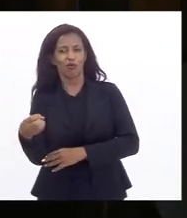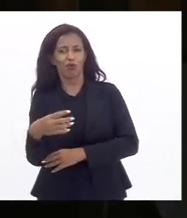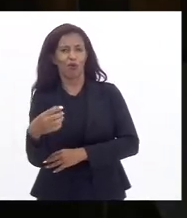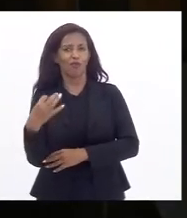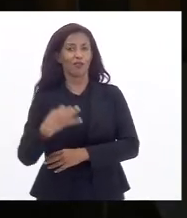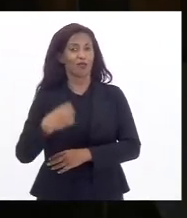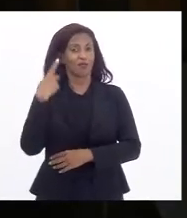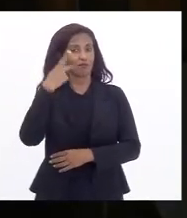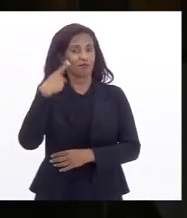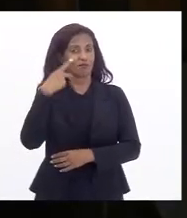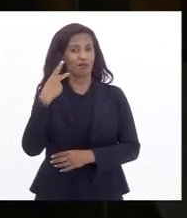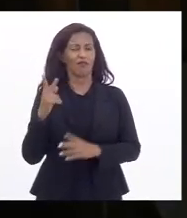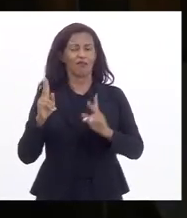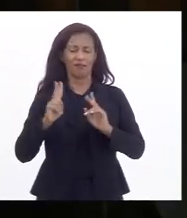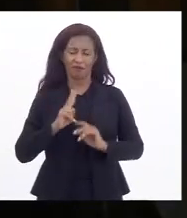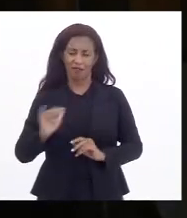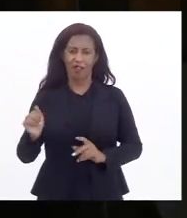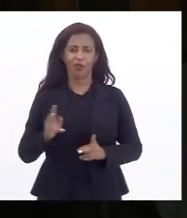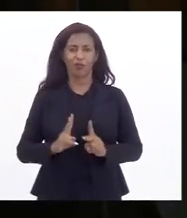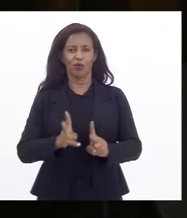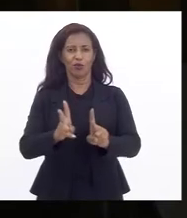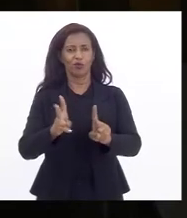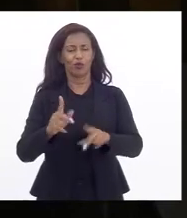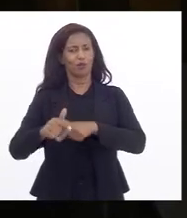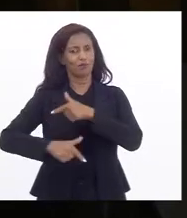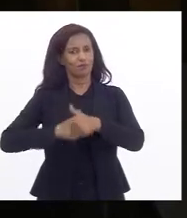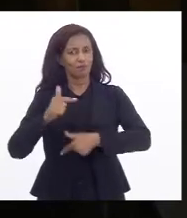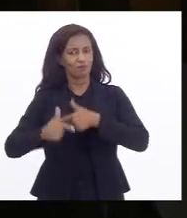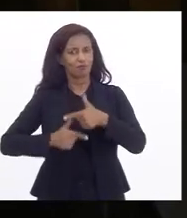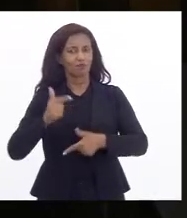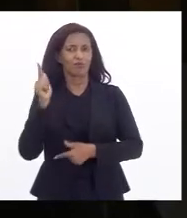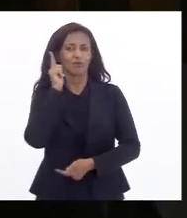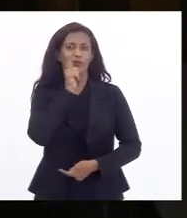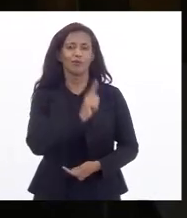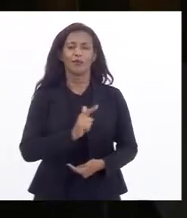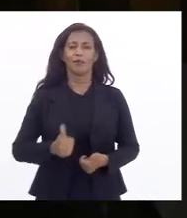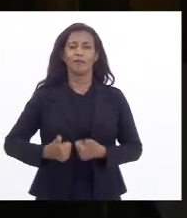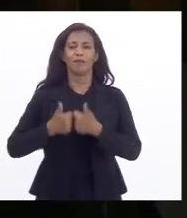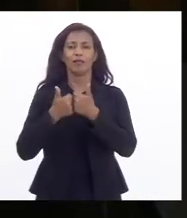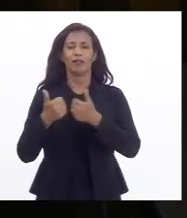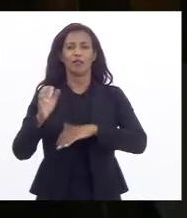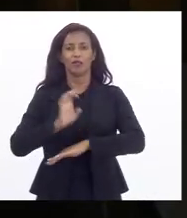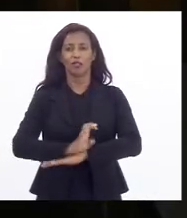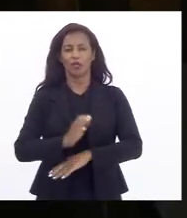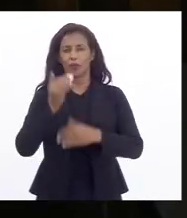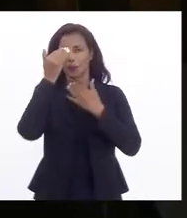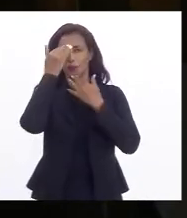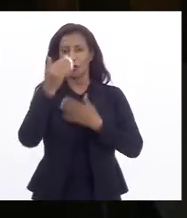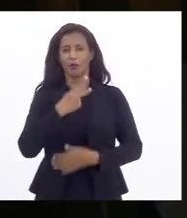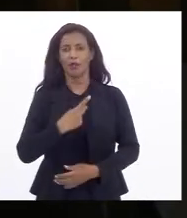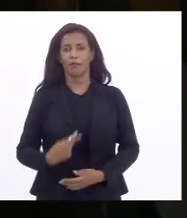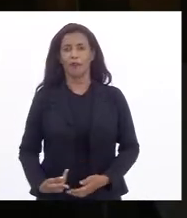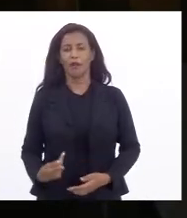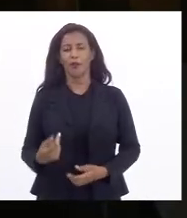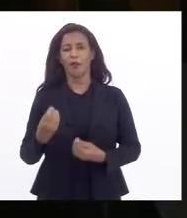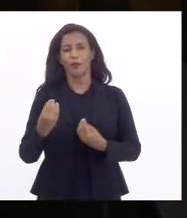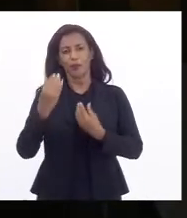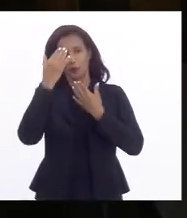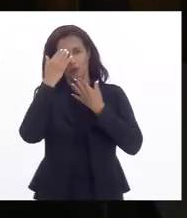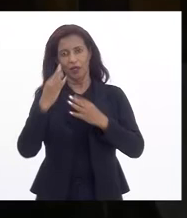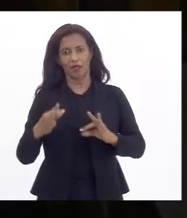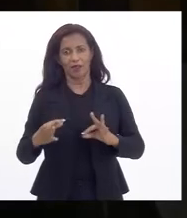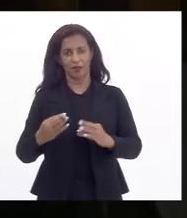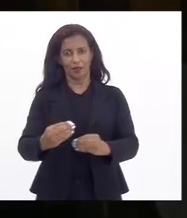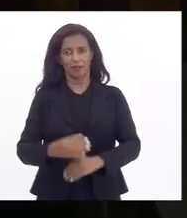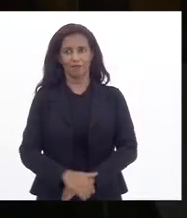certeza que o Parlamento Fluminense vai continuar fazer nossa parte para que a gente consiga melhorar o nosso estado muito obrigado Presidente Muito obrigado a